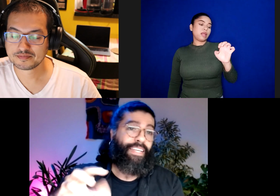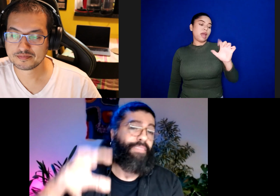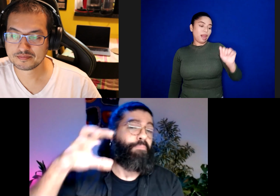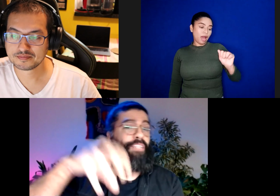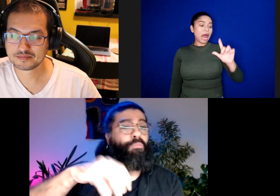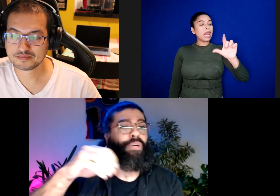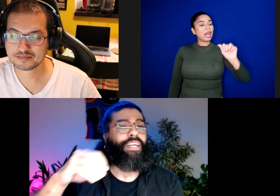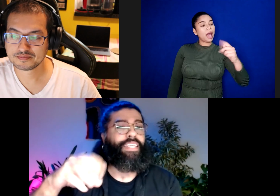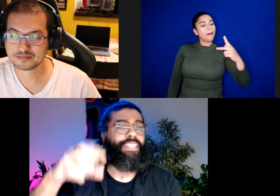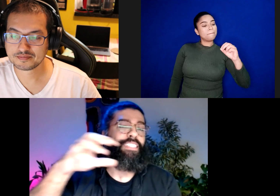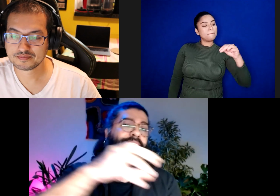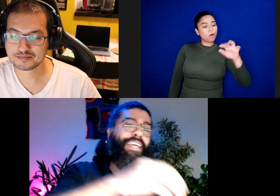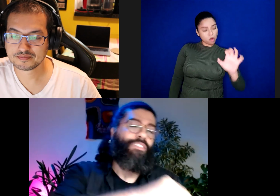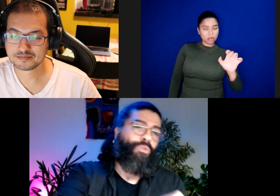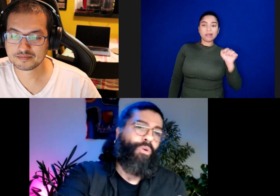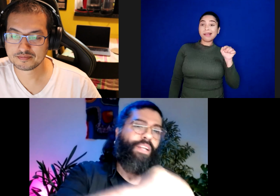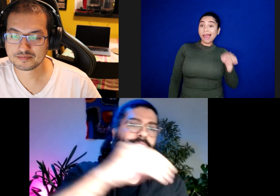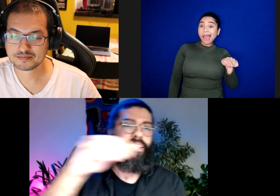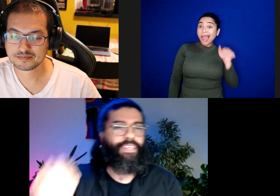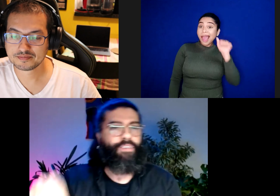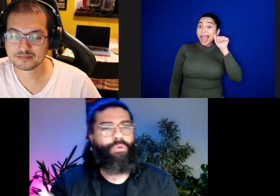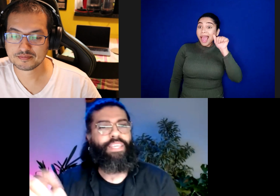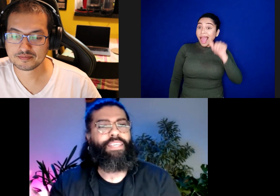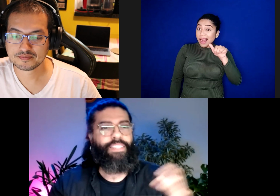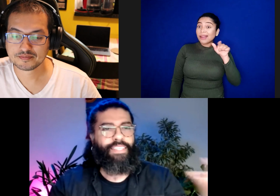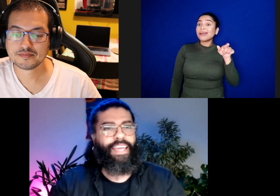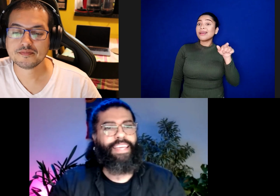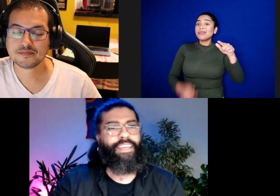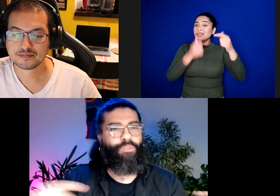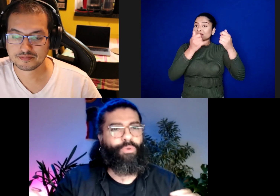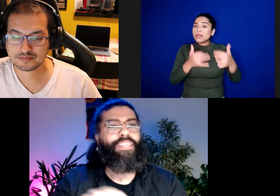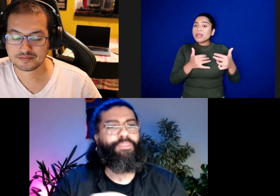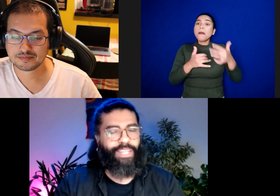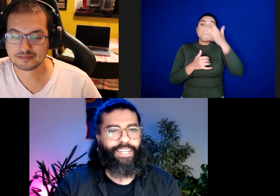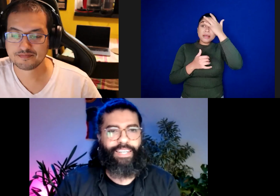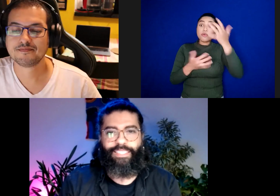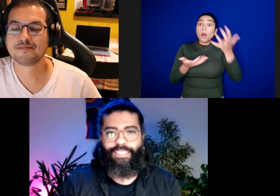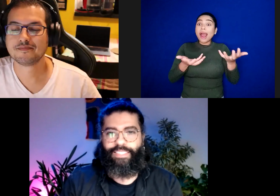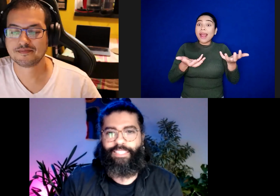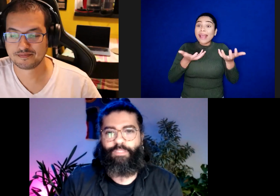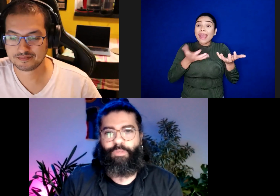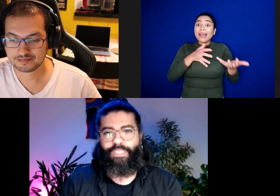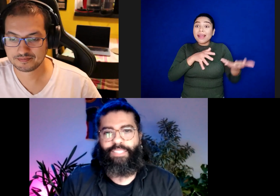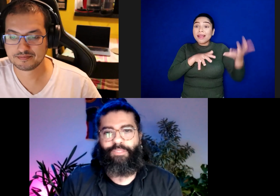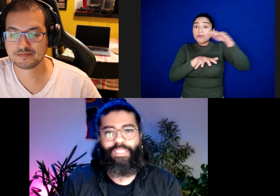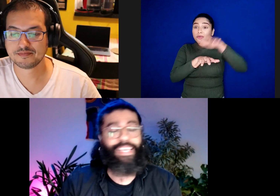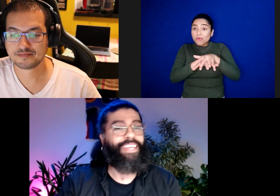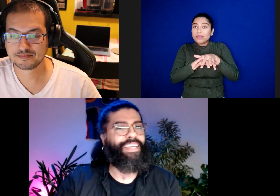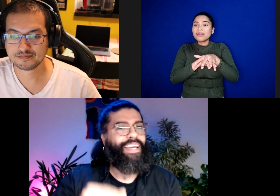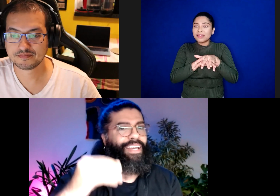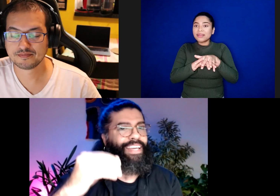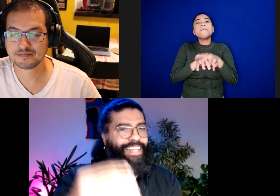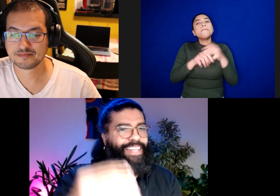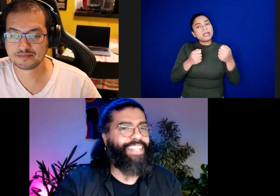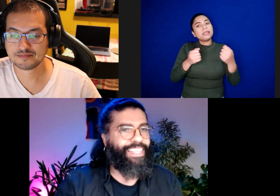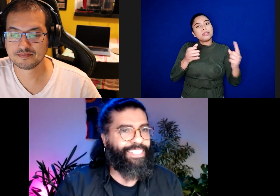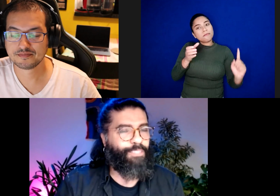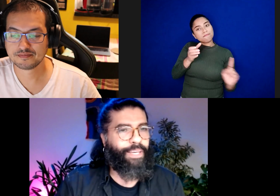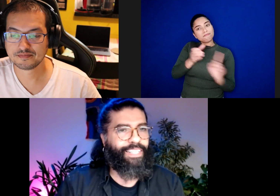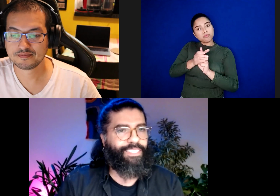E aí pressupõe a kid quem escolhe incluir quem é incluído né mas se nesses processos E aí